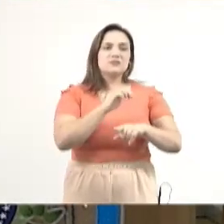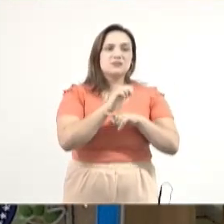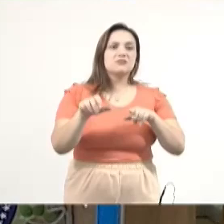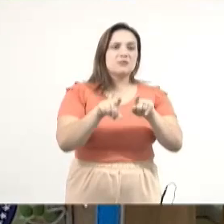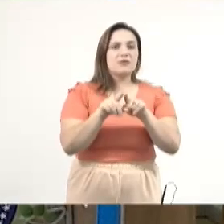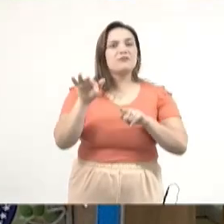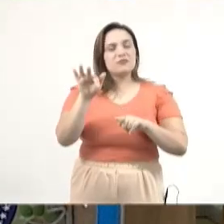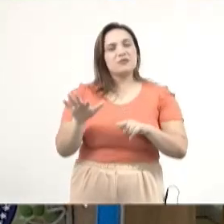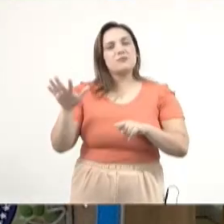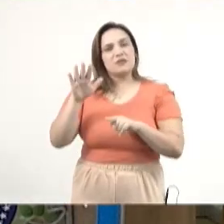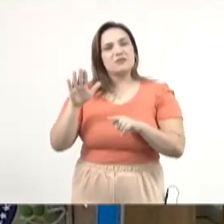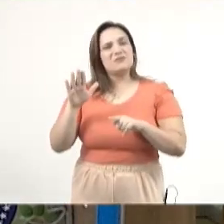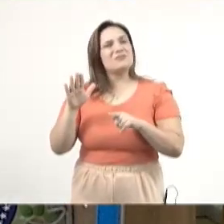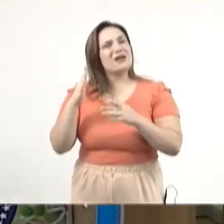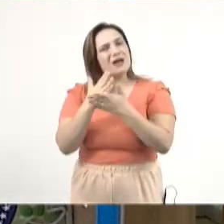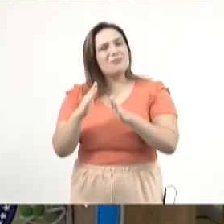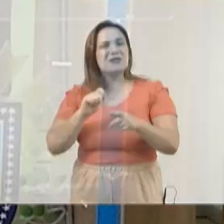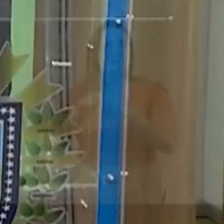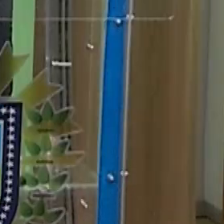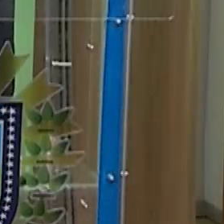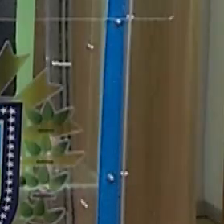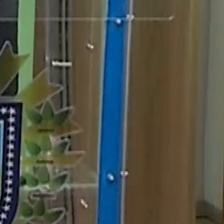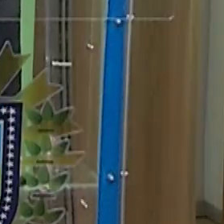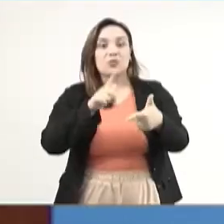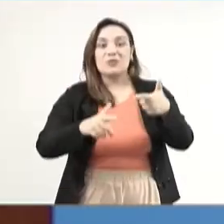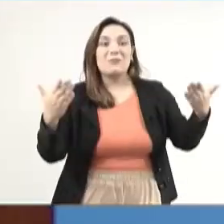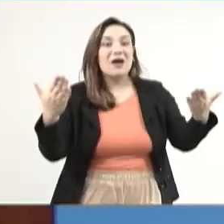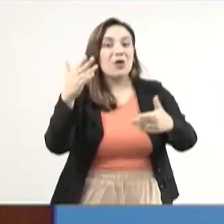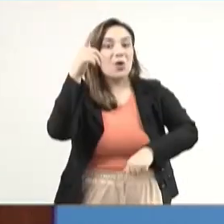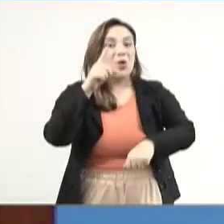federal para fazer enfrentamento a essas chamas.